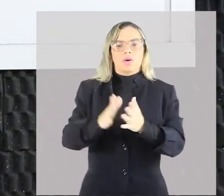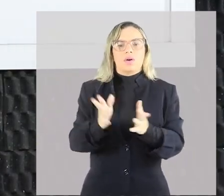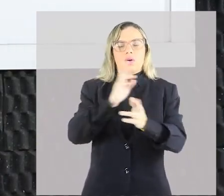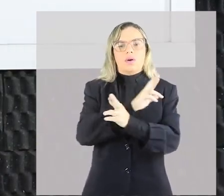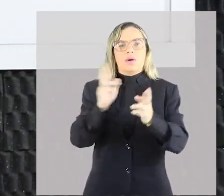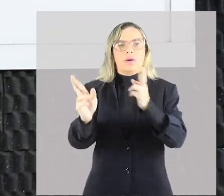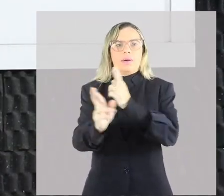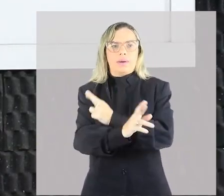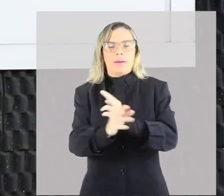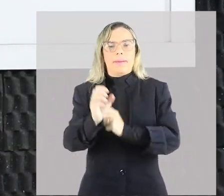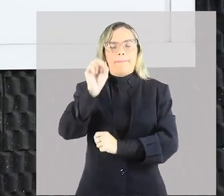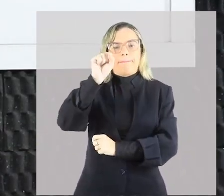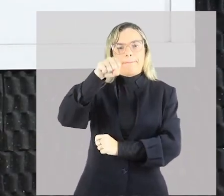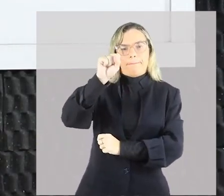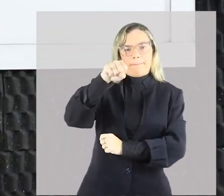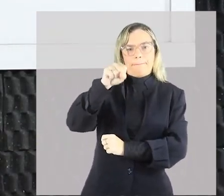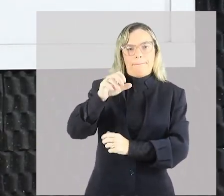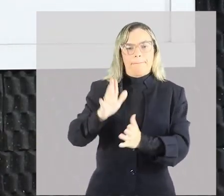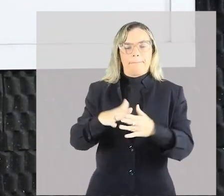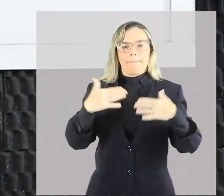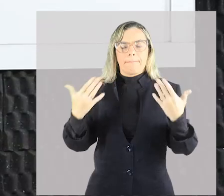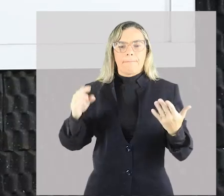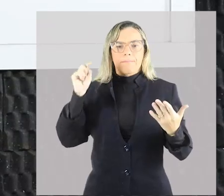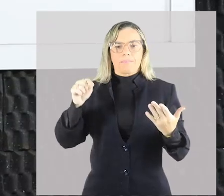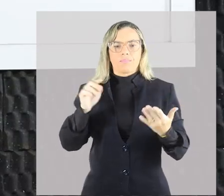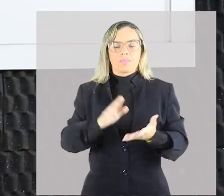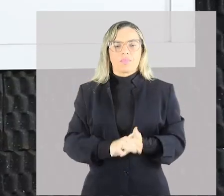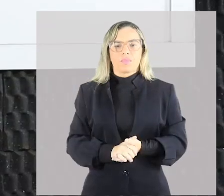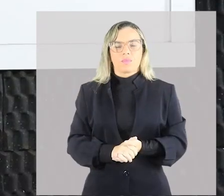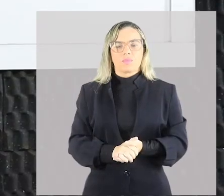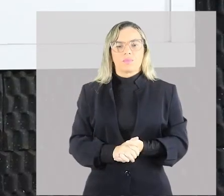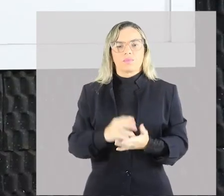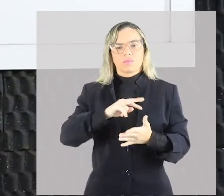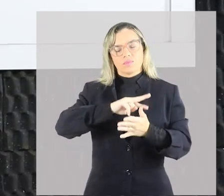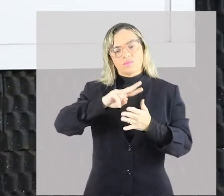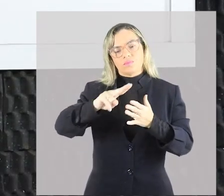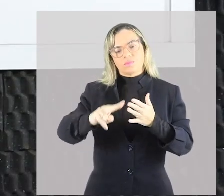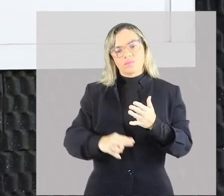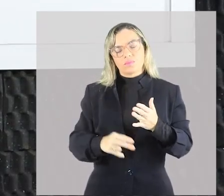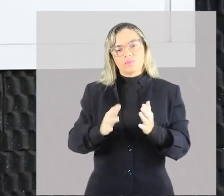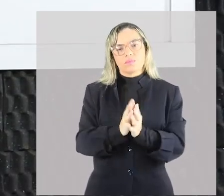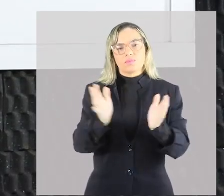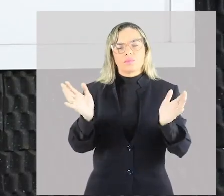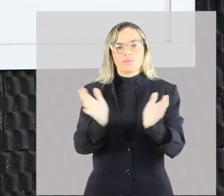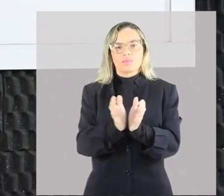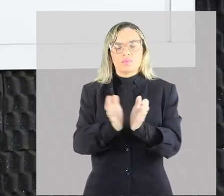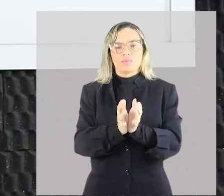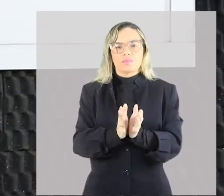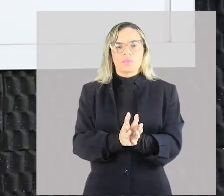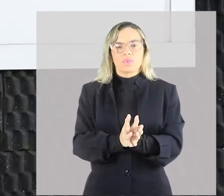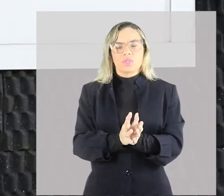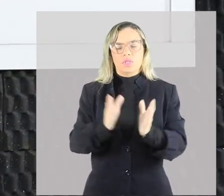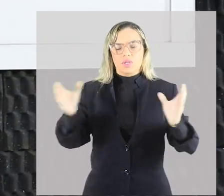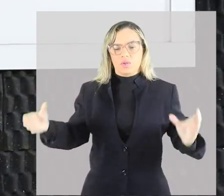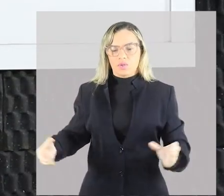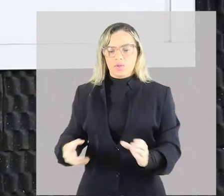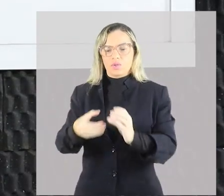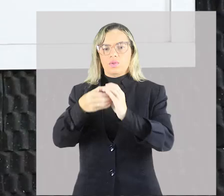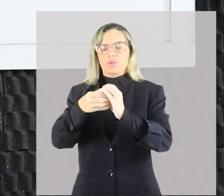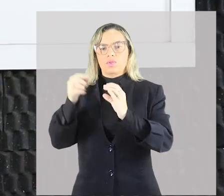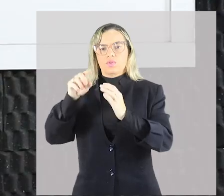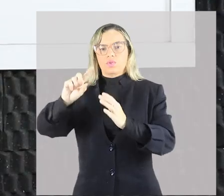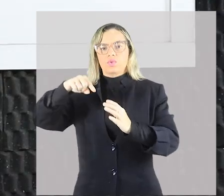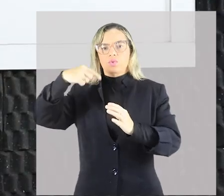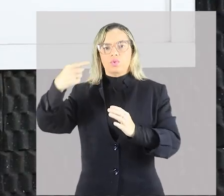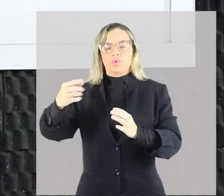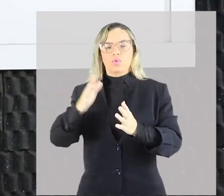relação de inclusão? Aí sim. É quando um elemento, um conjunto está contido no outro conjunto. Tá?